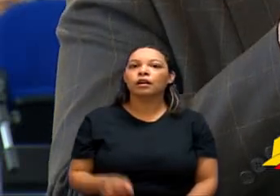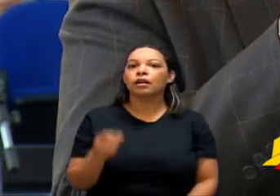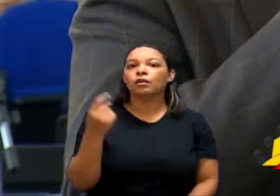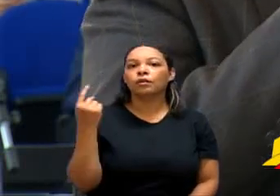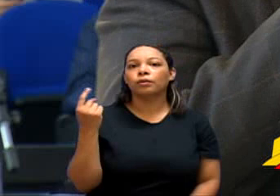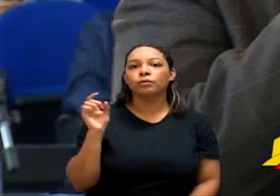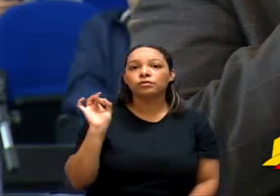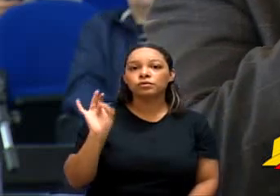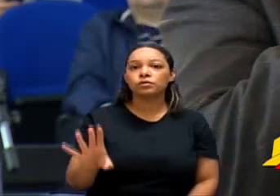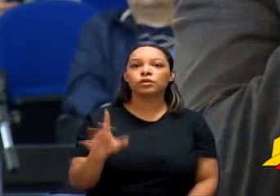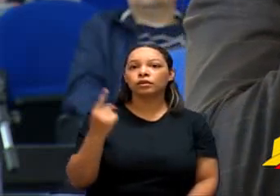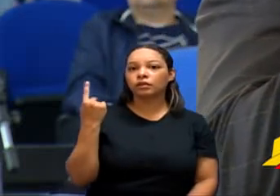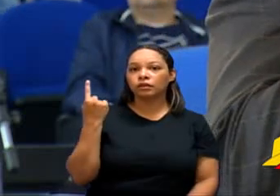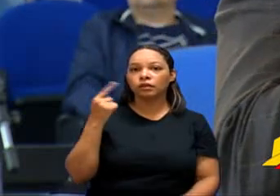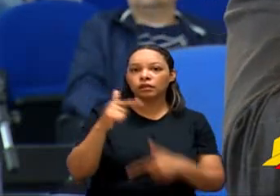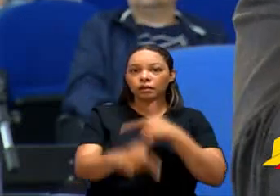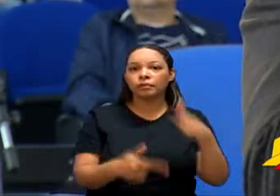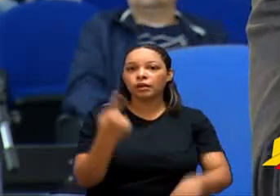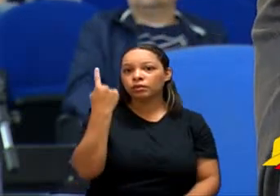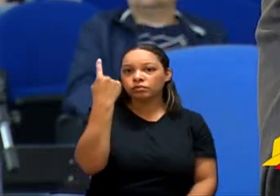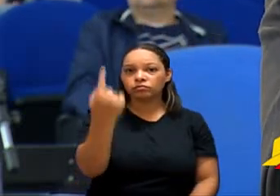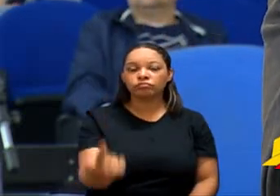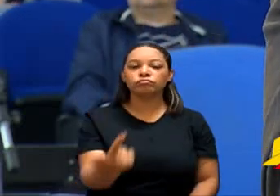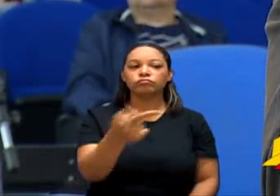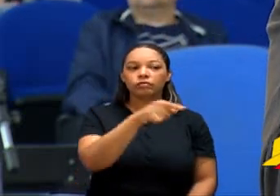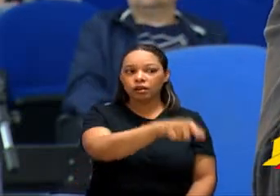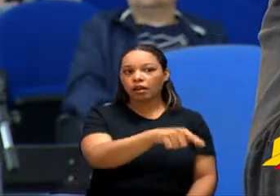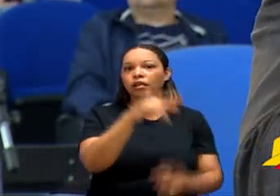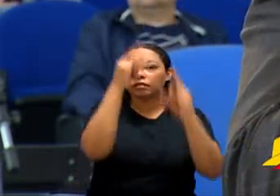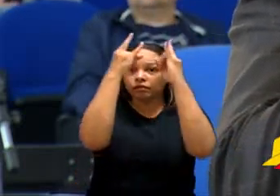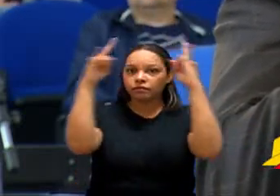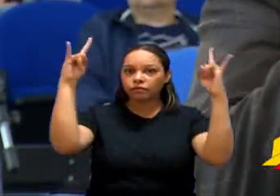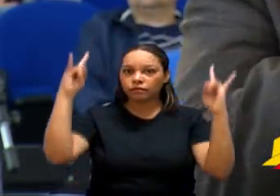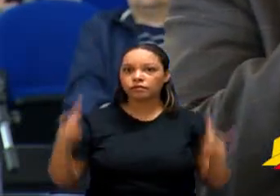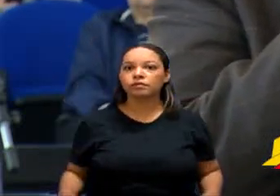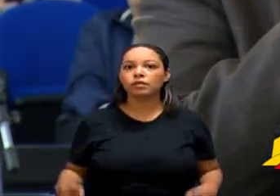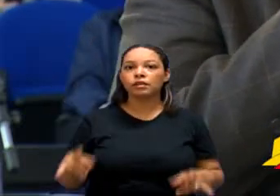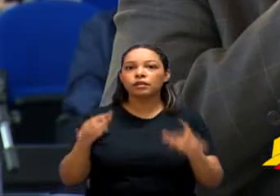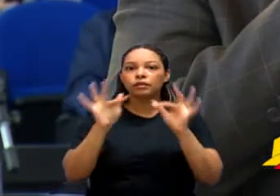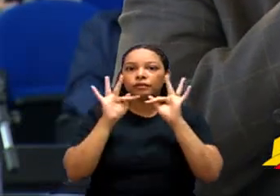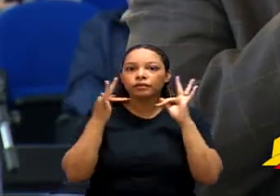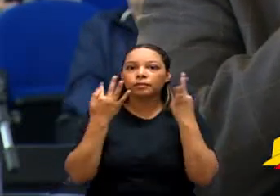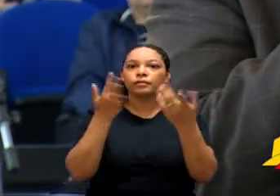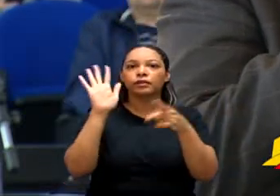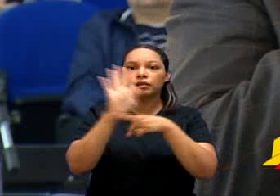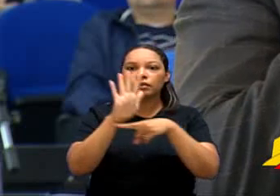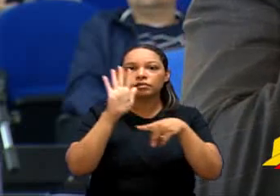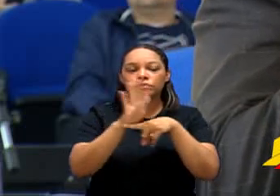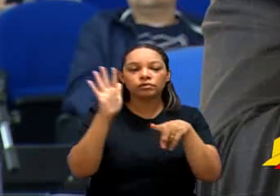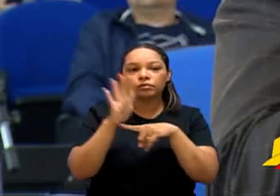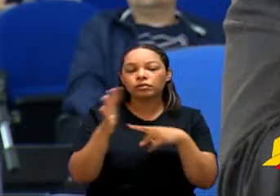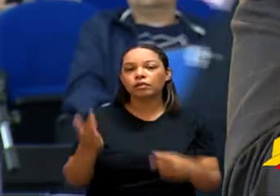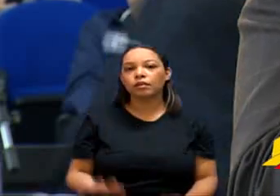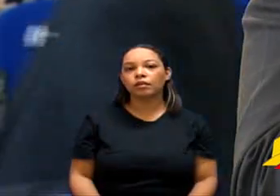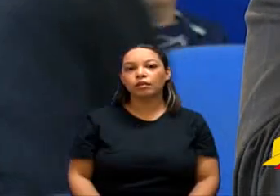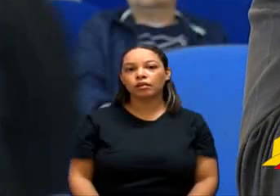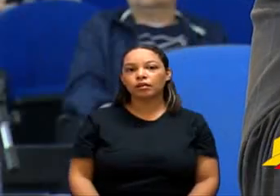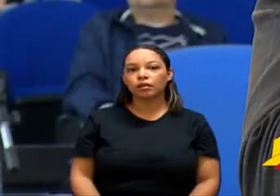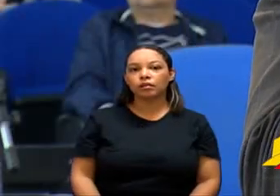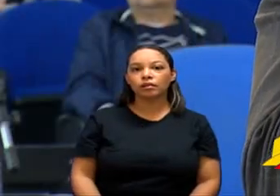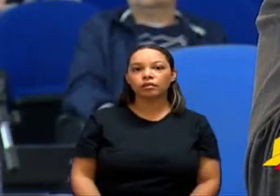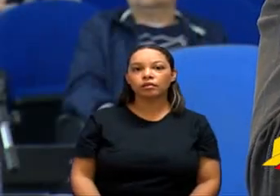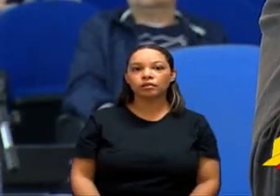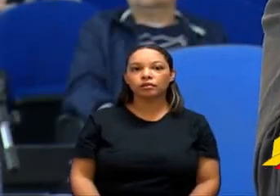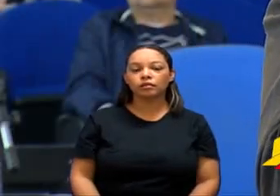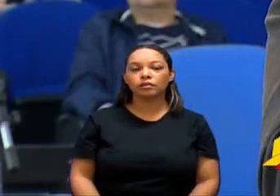valorizar essa informalidade, regulamentando, mostrando que o legislativo está caminhando para e passo